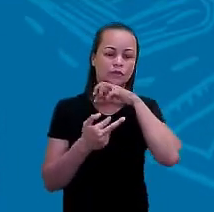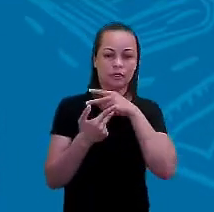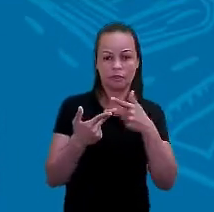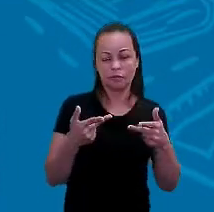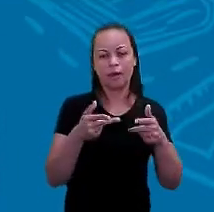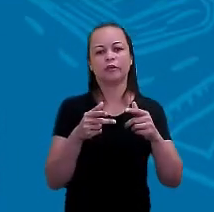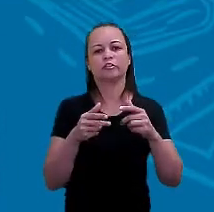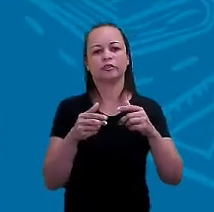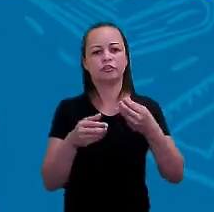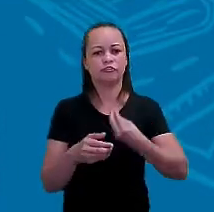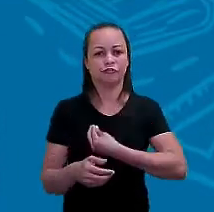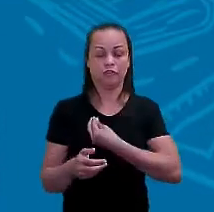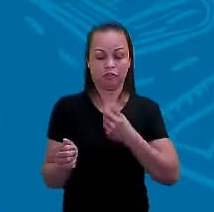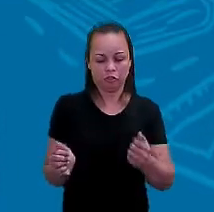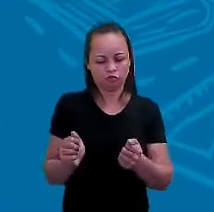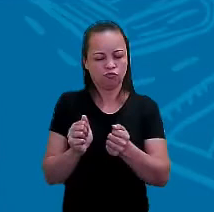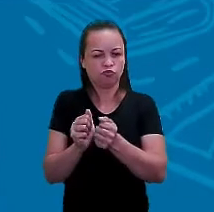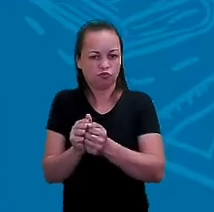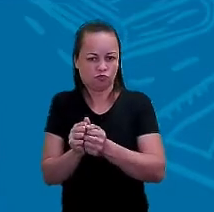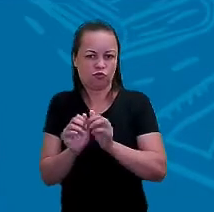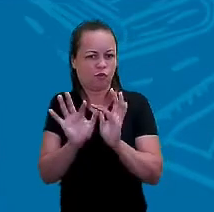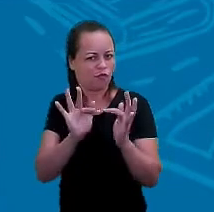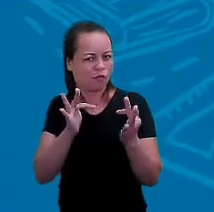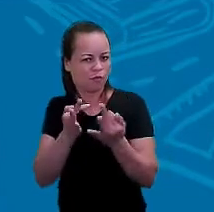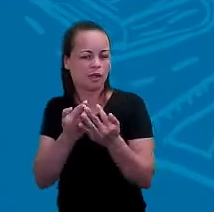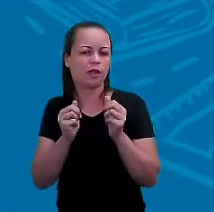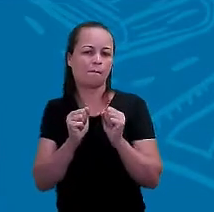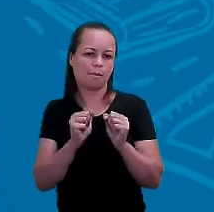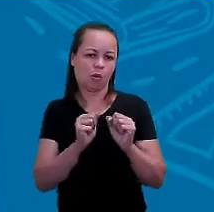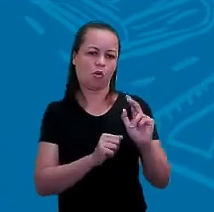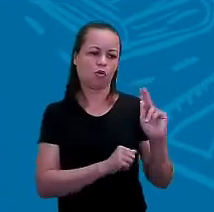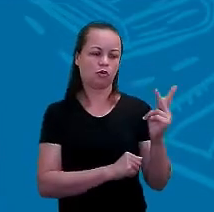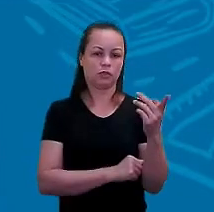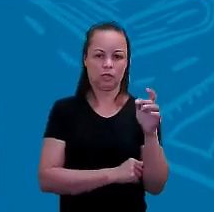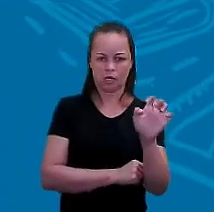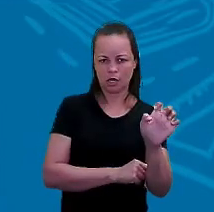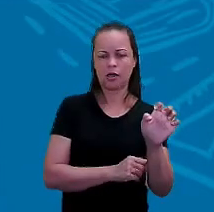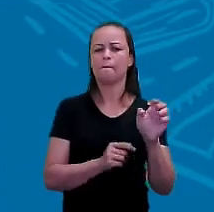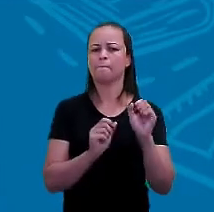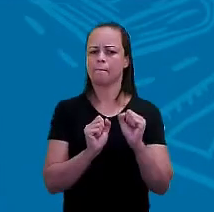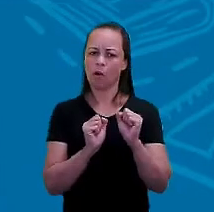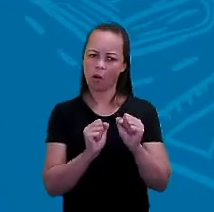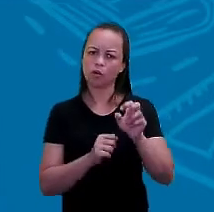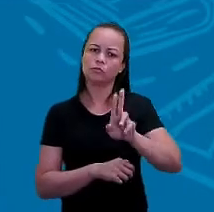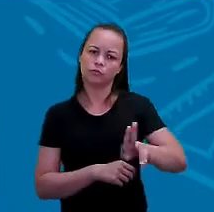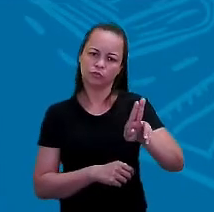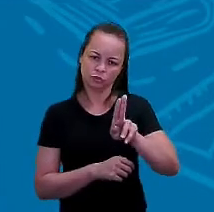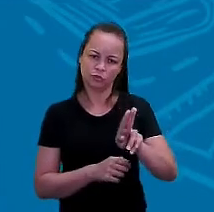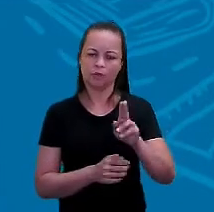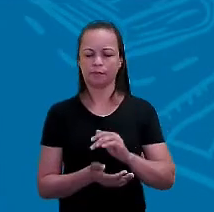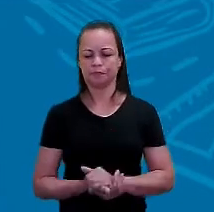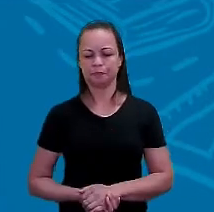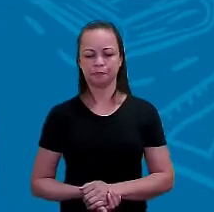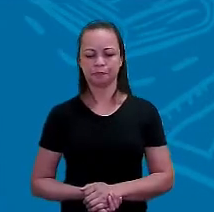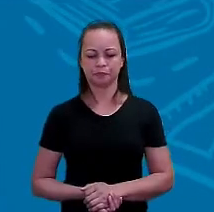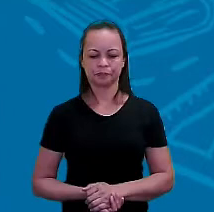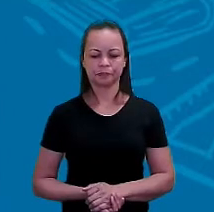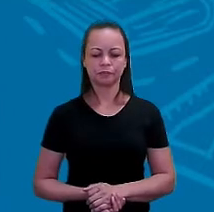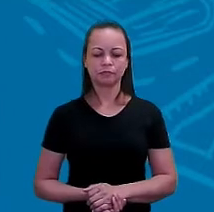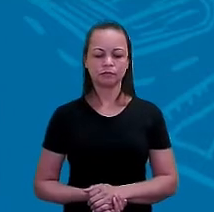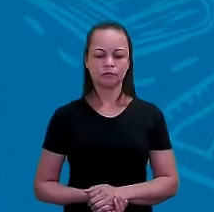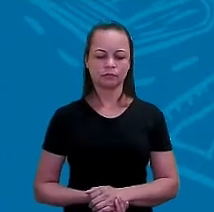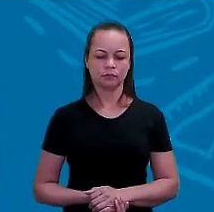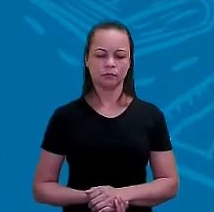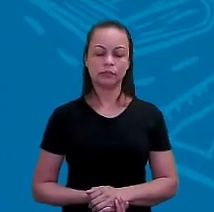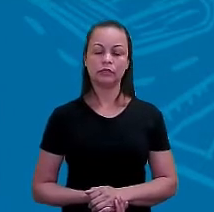da família, então a gente pode usar o pronome he sem nenhum problema. Ok? Então, agora, e falando